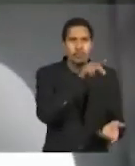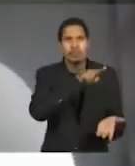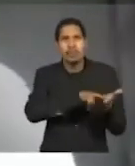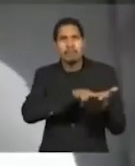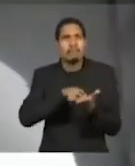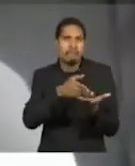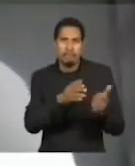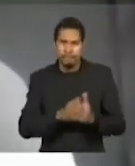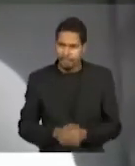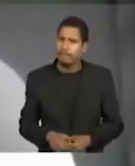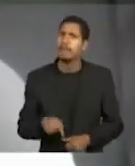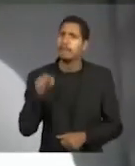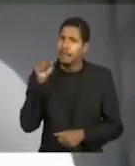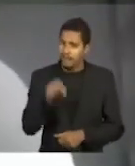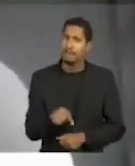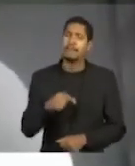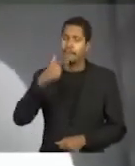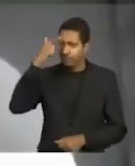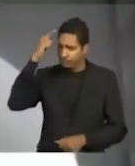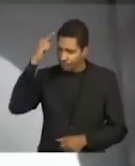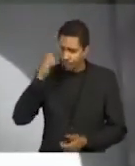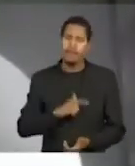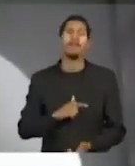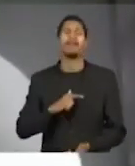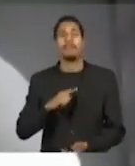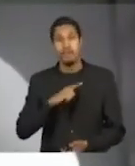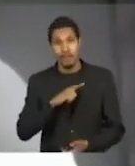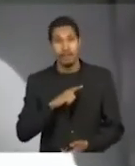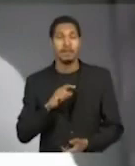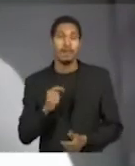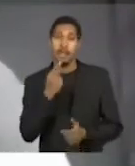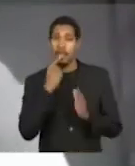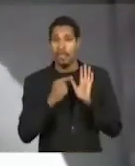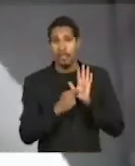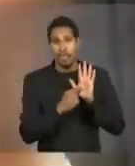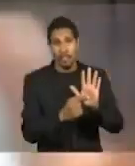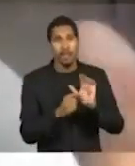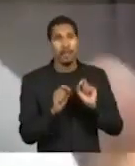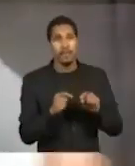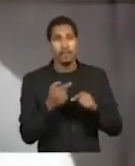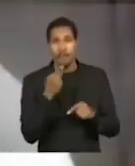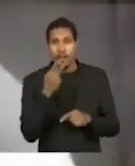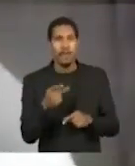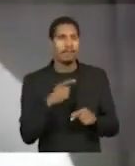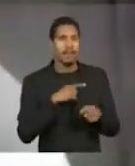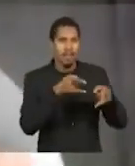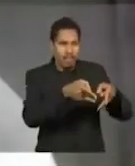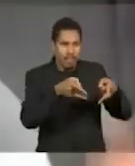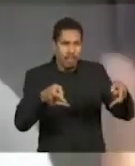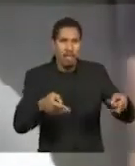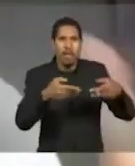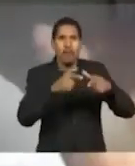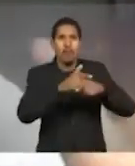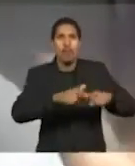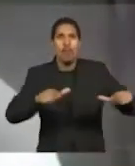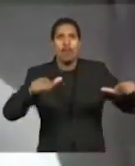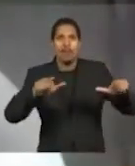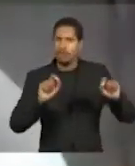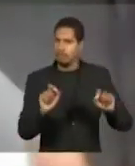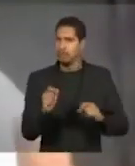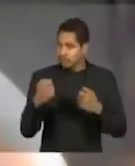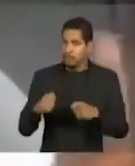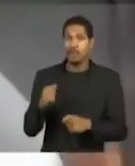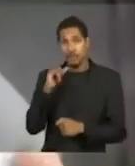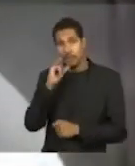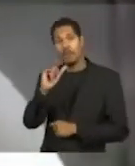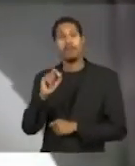ali é a denúncia feita, terminando, presidente, e a denúncia feita de que há leitos vazios, é preciso também dizer que